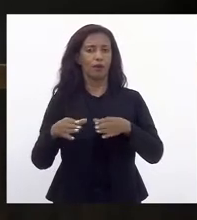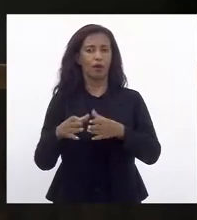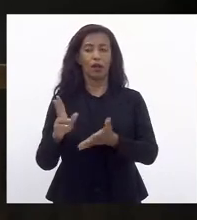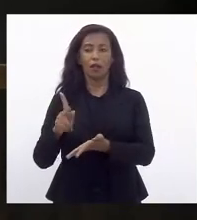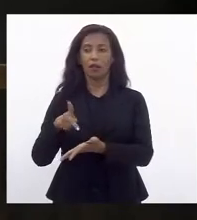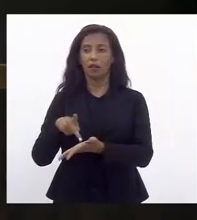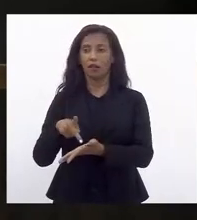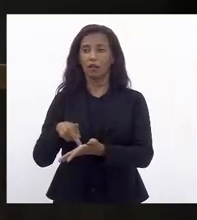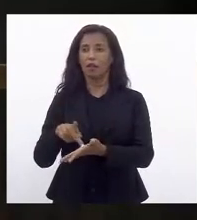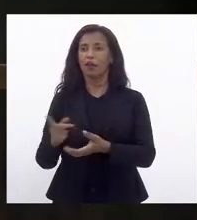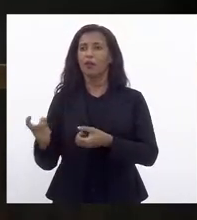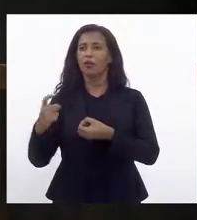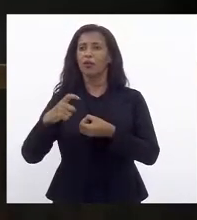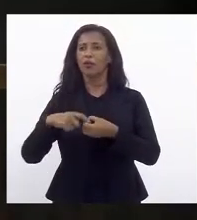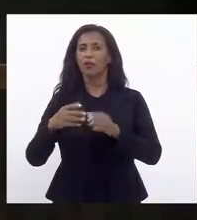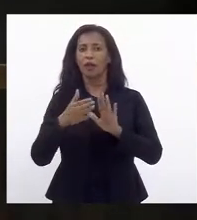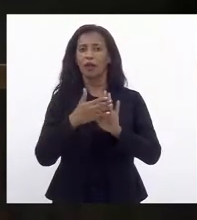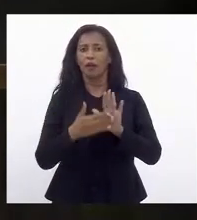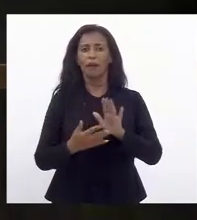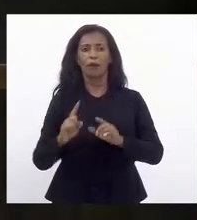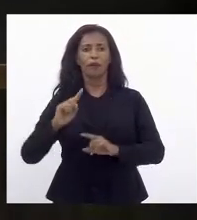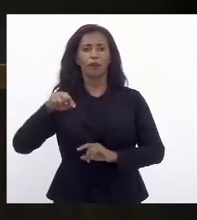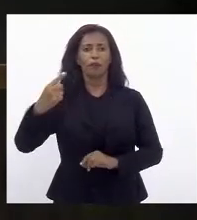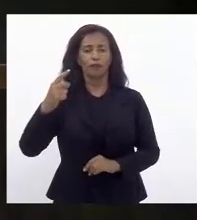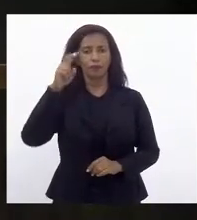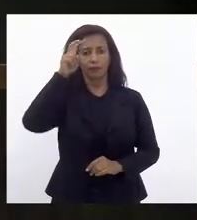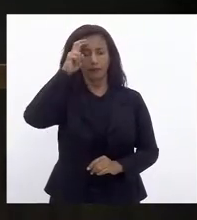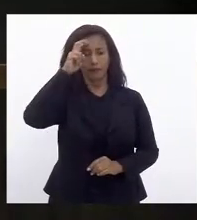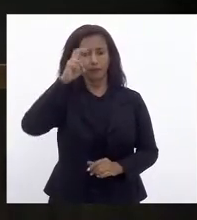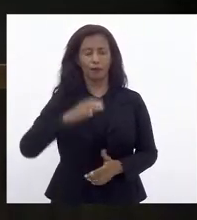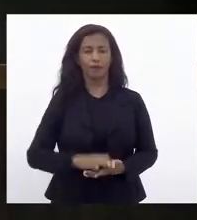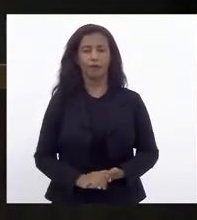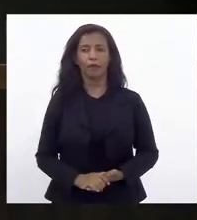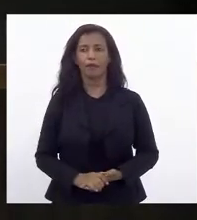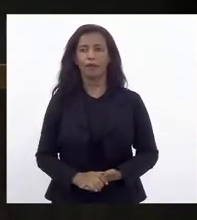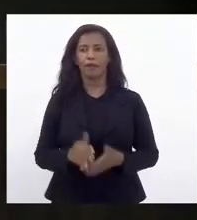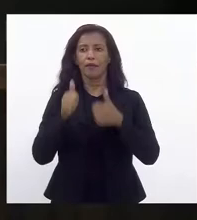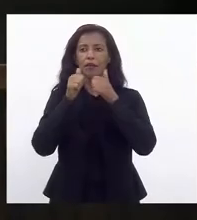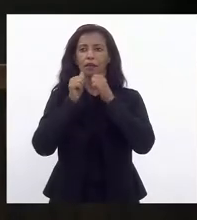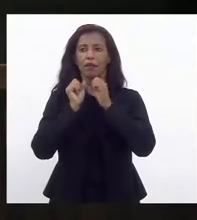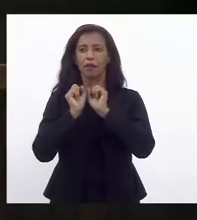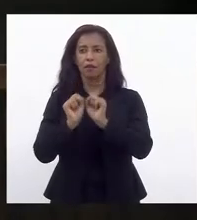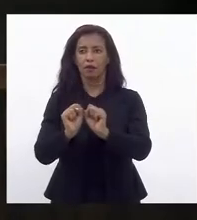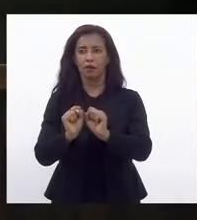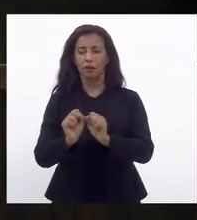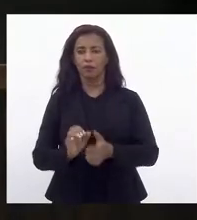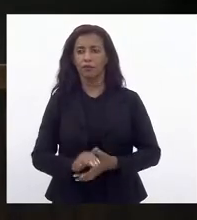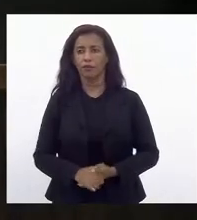verdade, voltará à pauta na próxima quinta-feira. Atenção, assessoria de plenário,